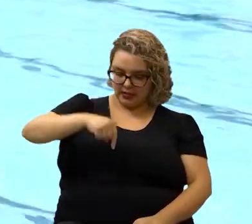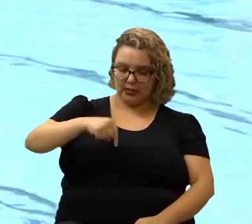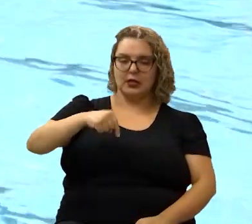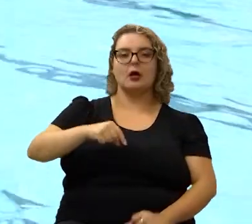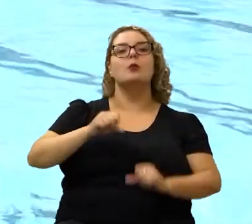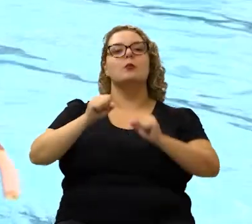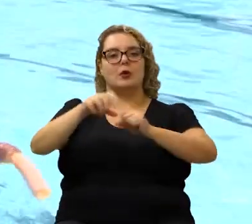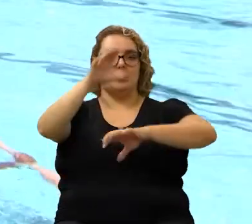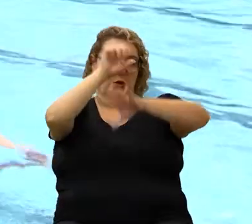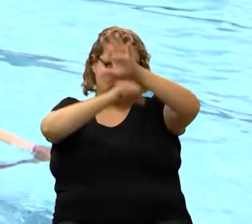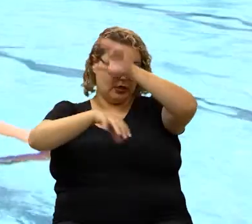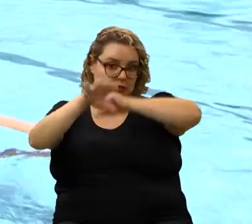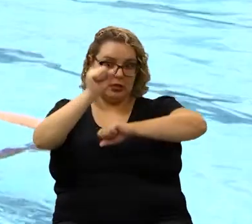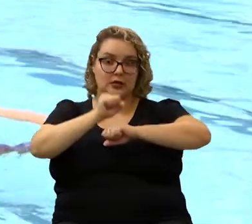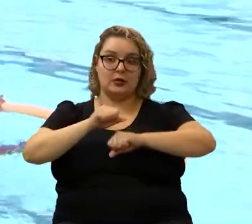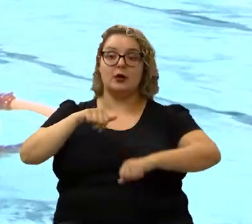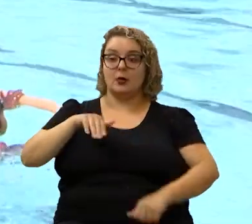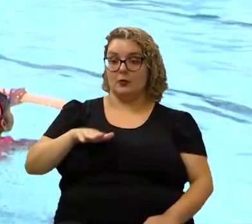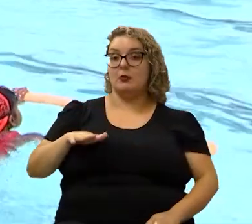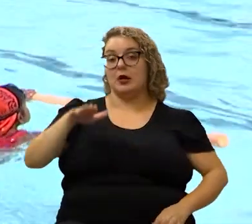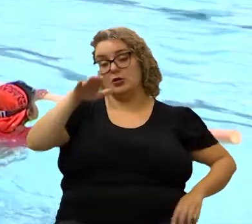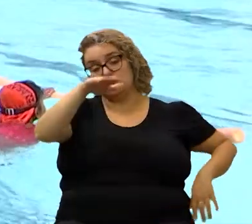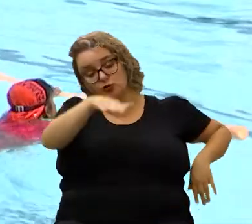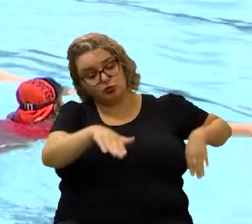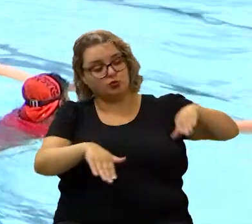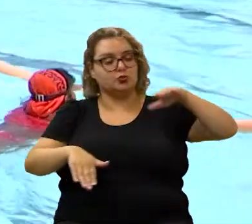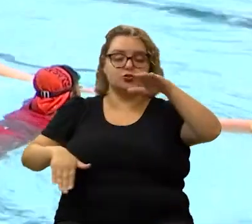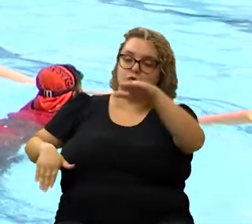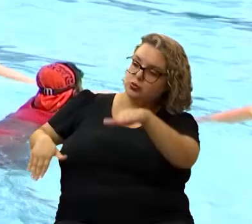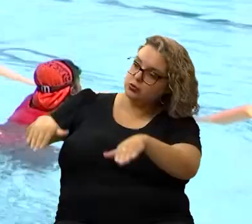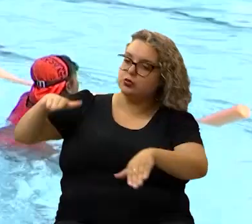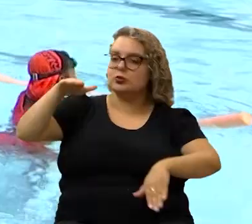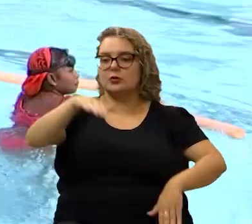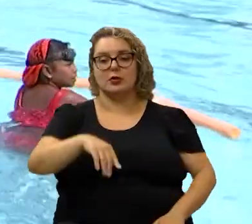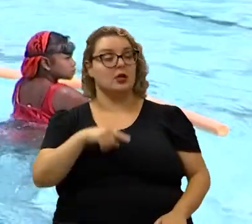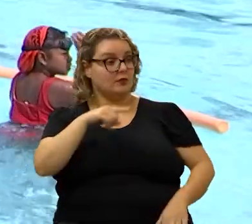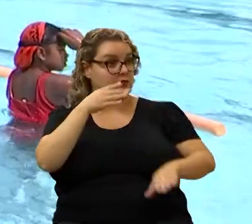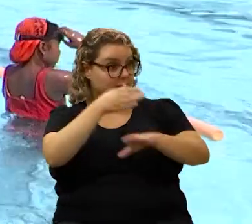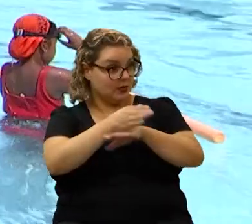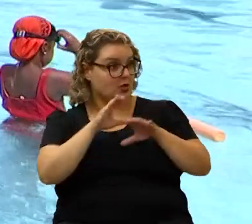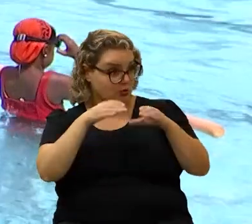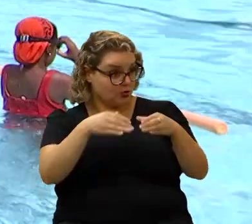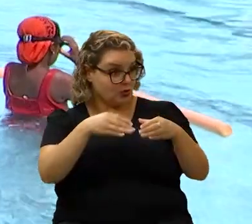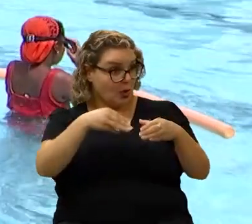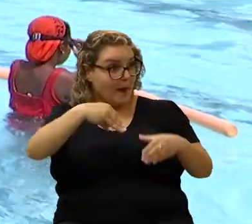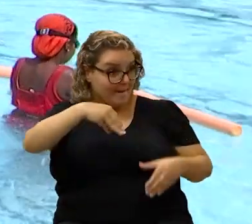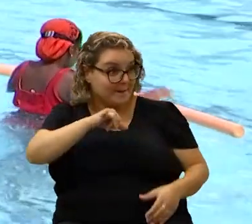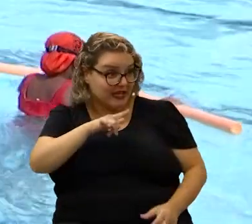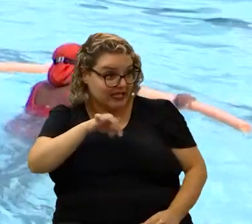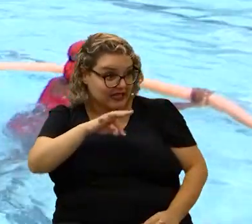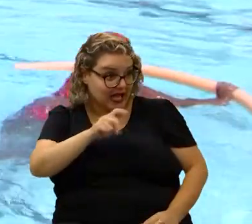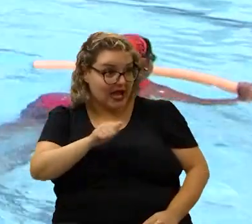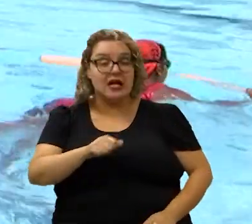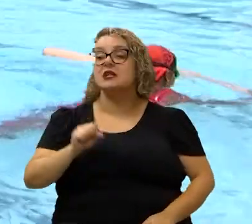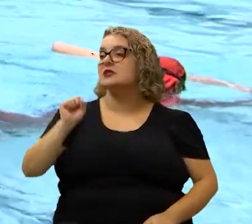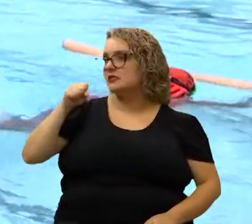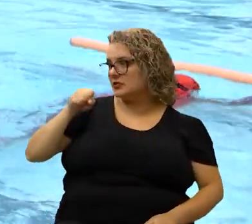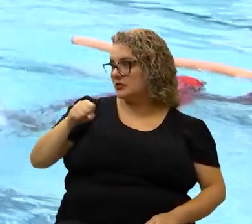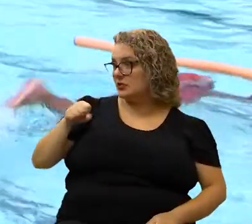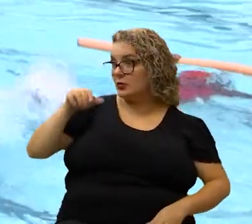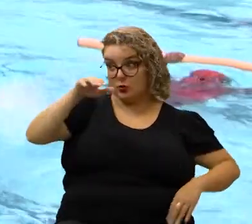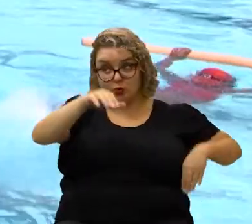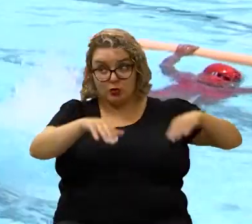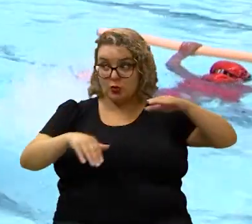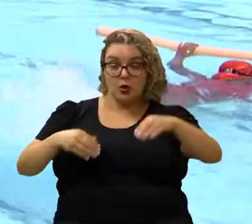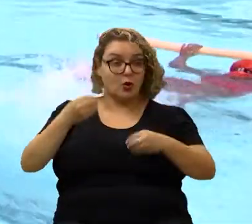toda sexta-feira para poder aprender mais sobre a natação. Você participa de um grupo militar, é